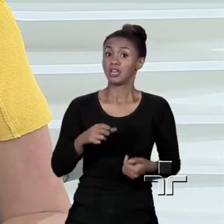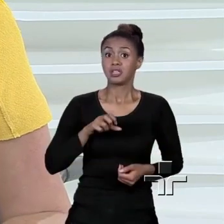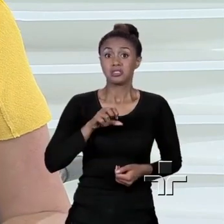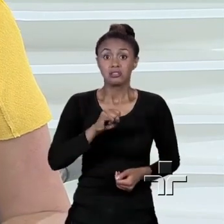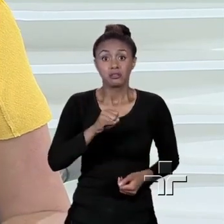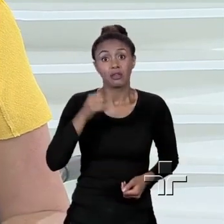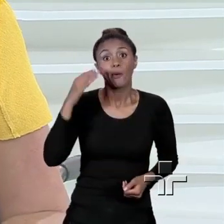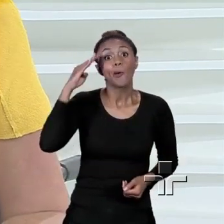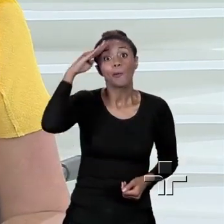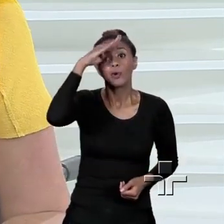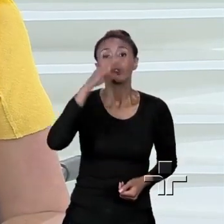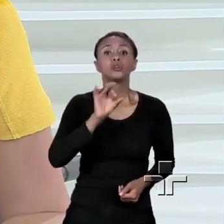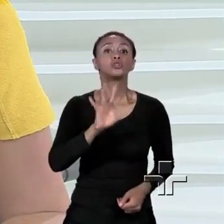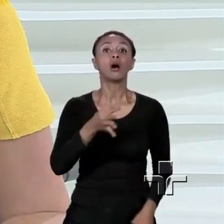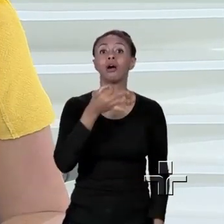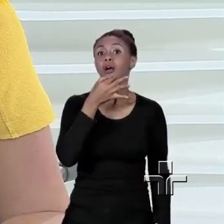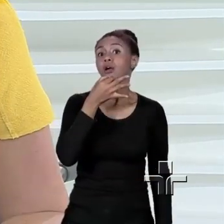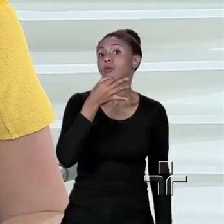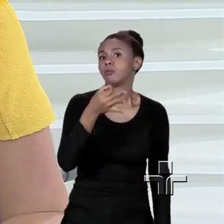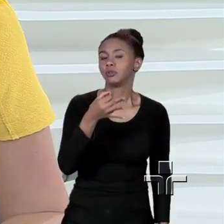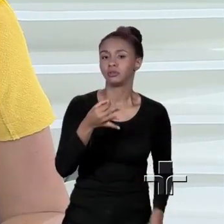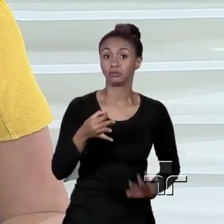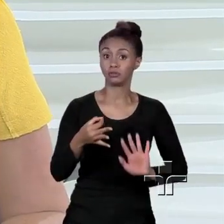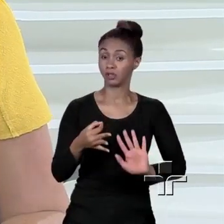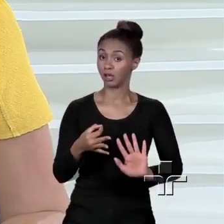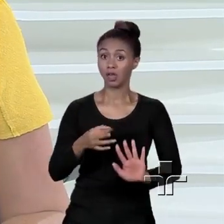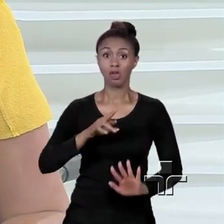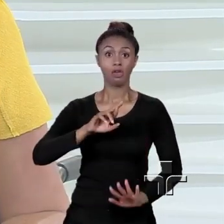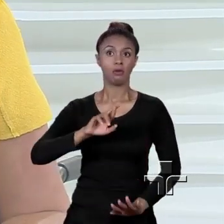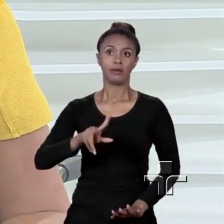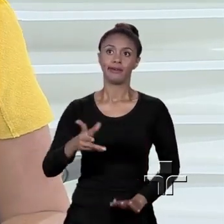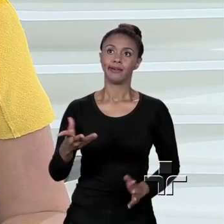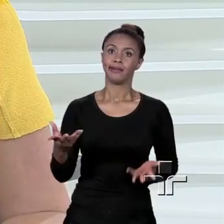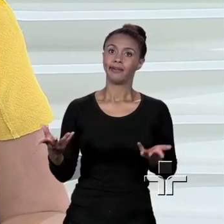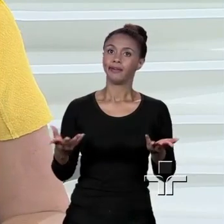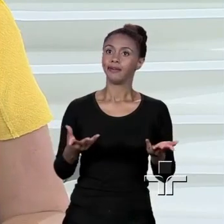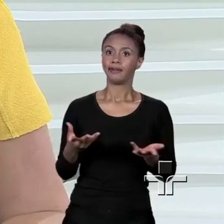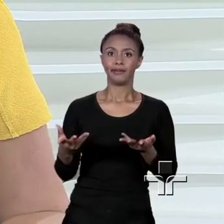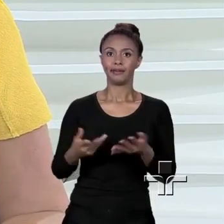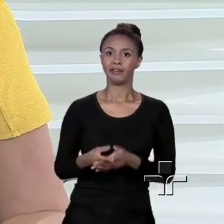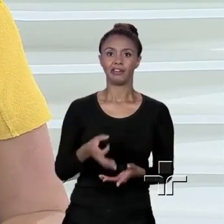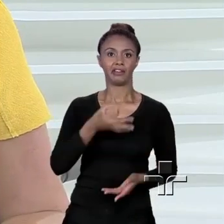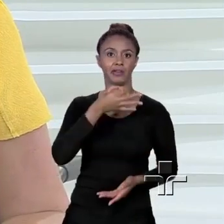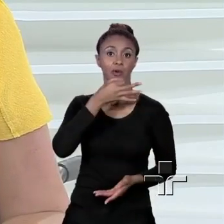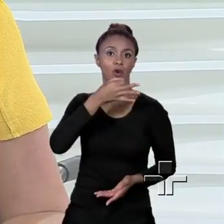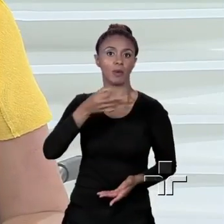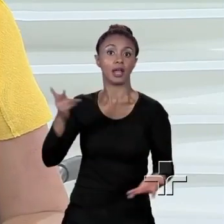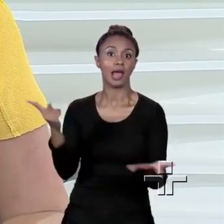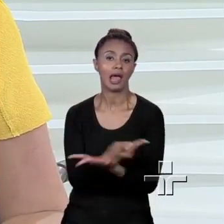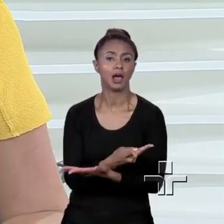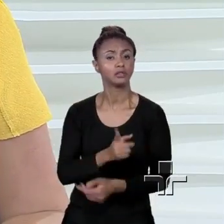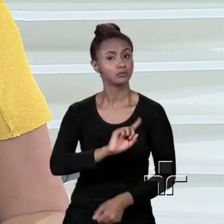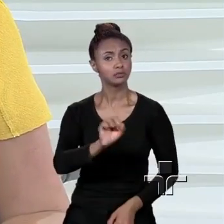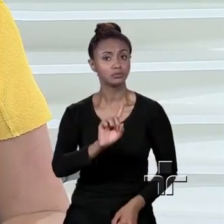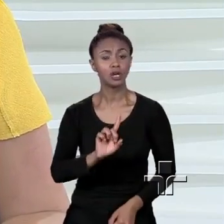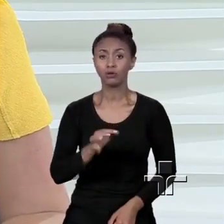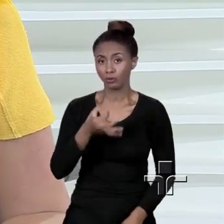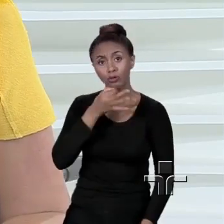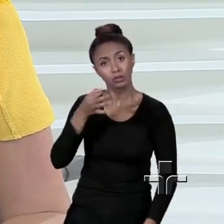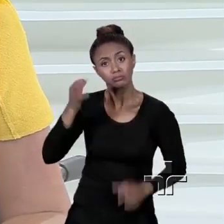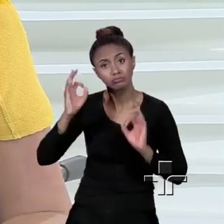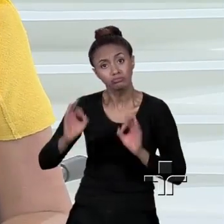um comentário, que não é um comentário errôneo, ele fez um comentário que